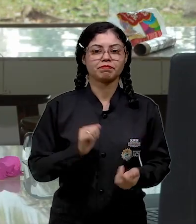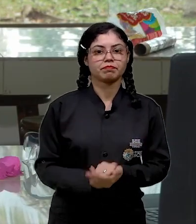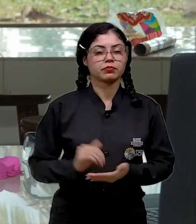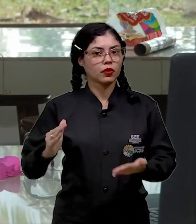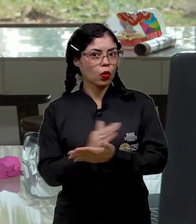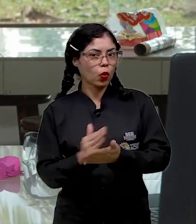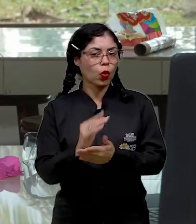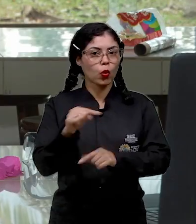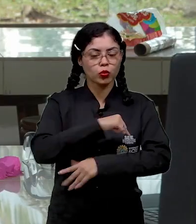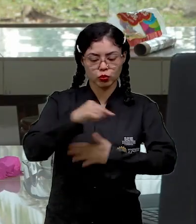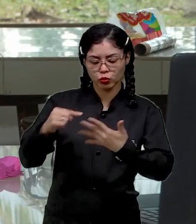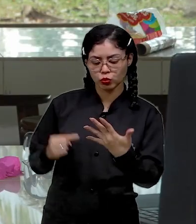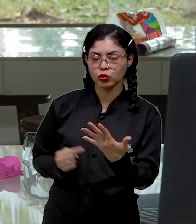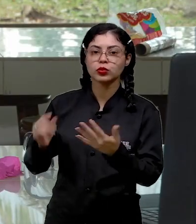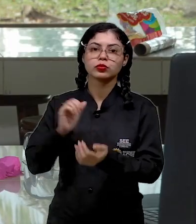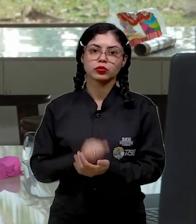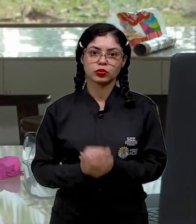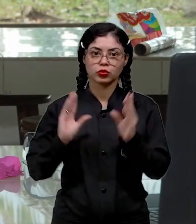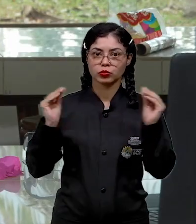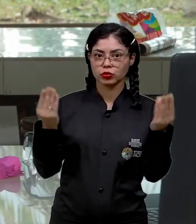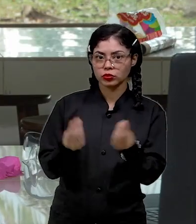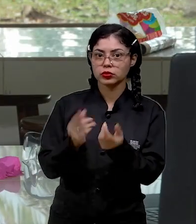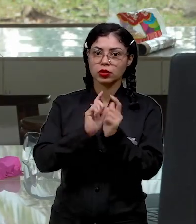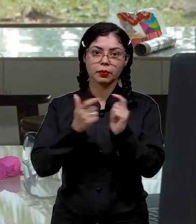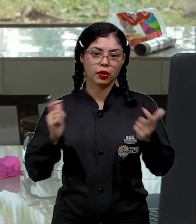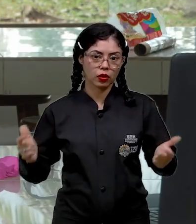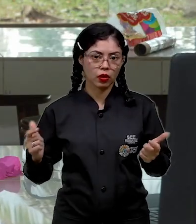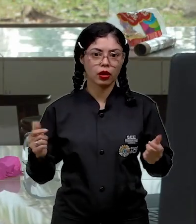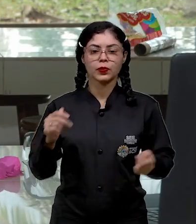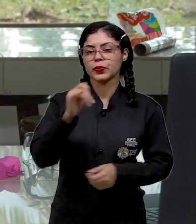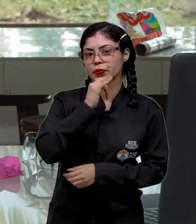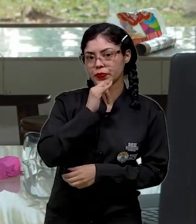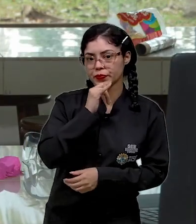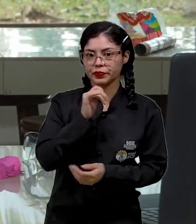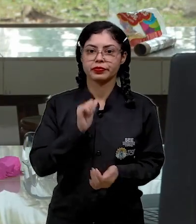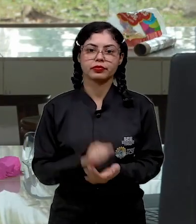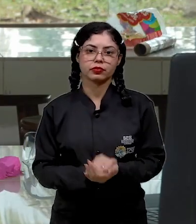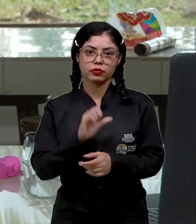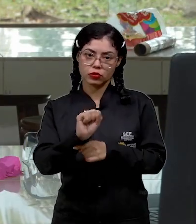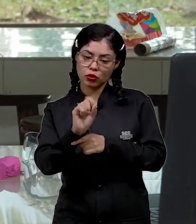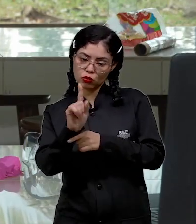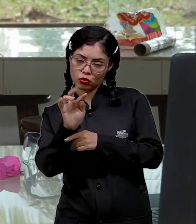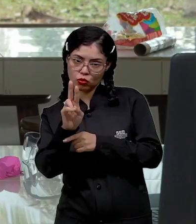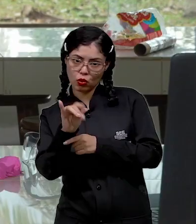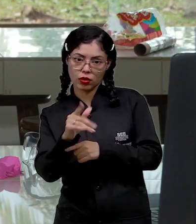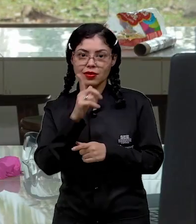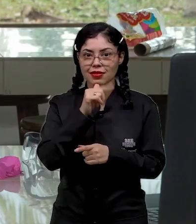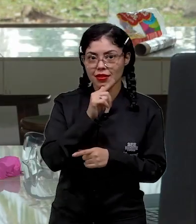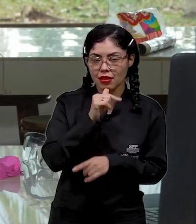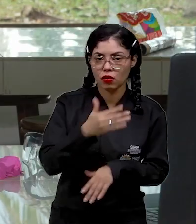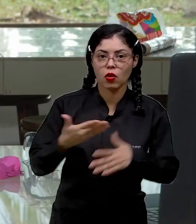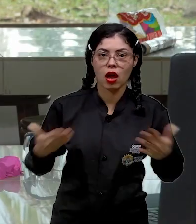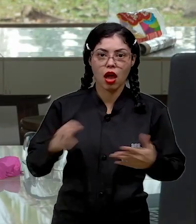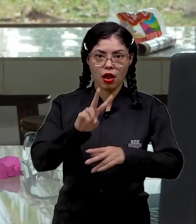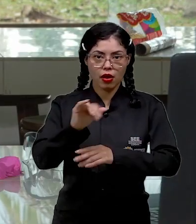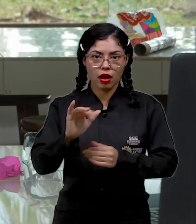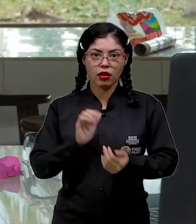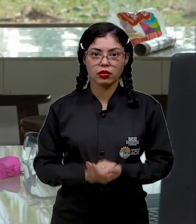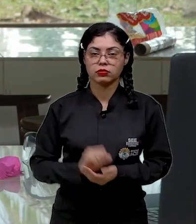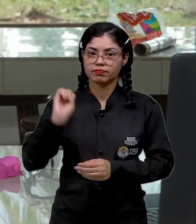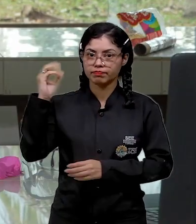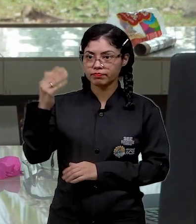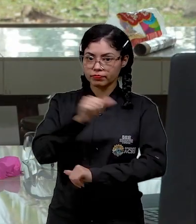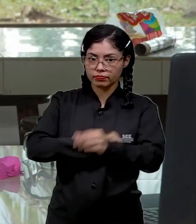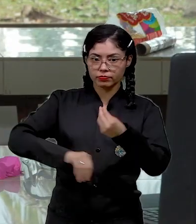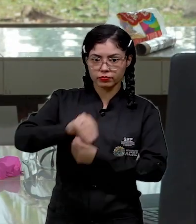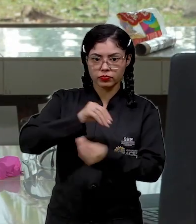tipos de substâncias que vai ter uma reatividade maior, né? Por exemplo, se a gente colocar o sódio metálico na água, ele vai ocorrer uma